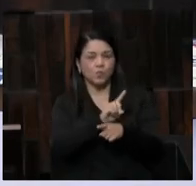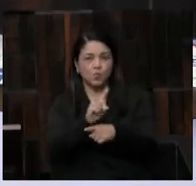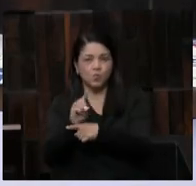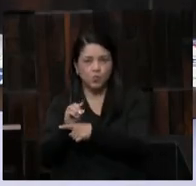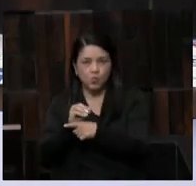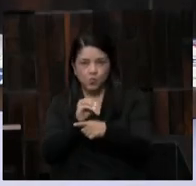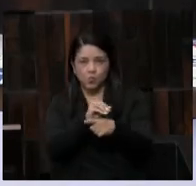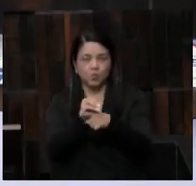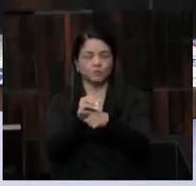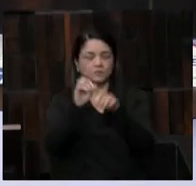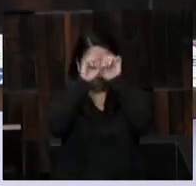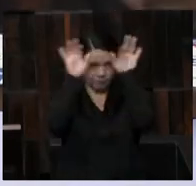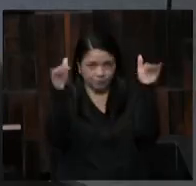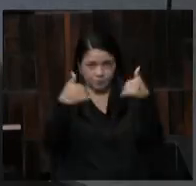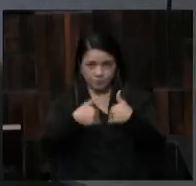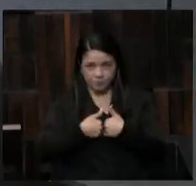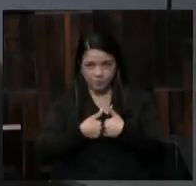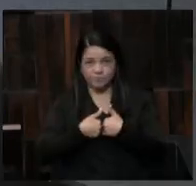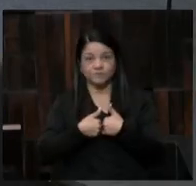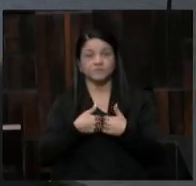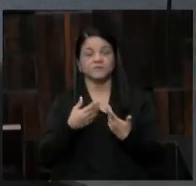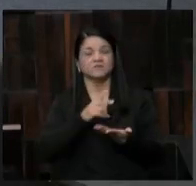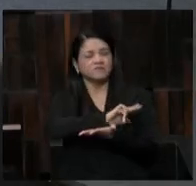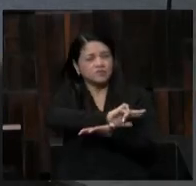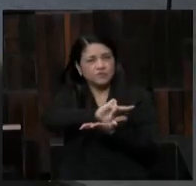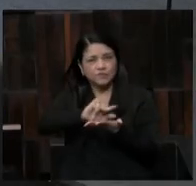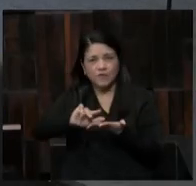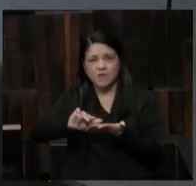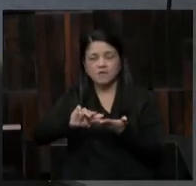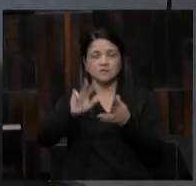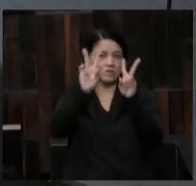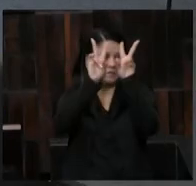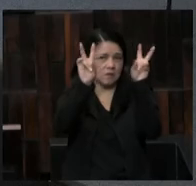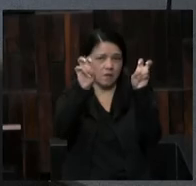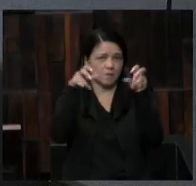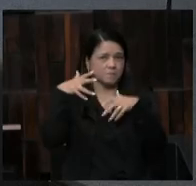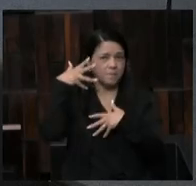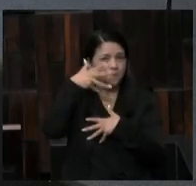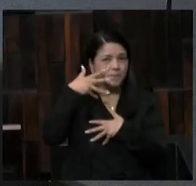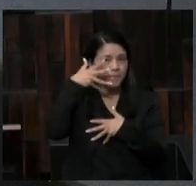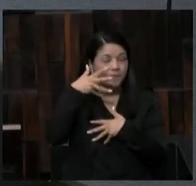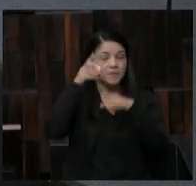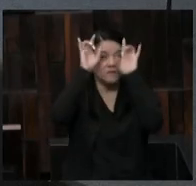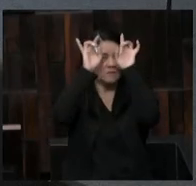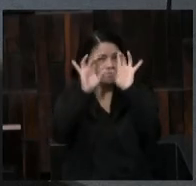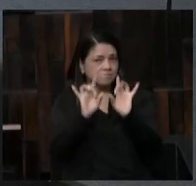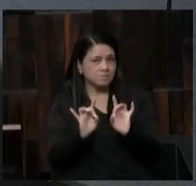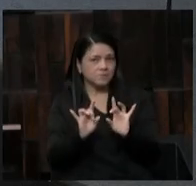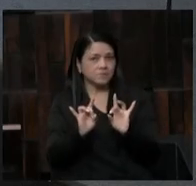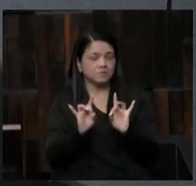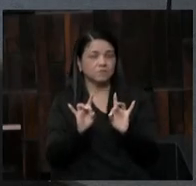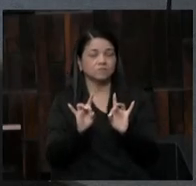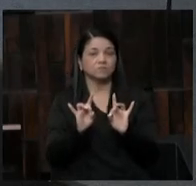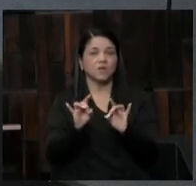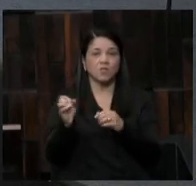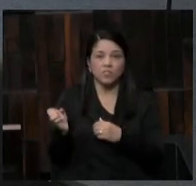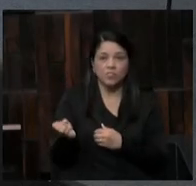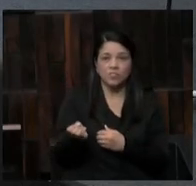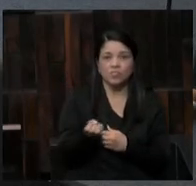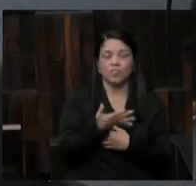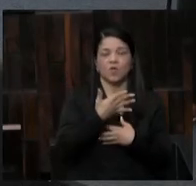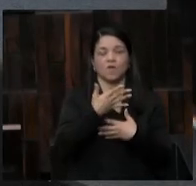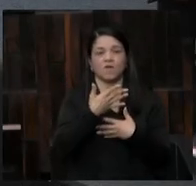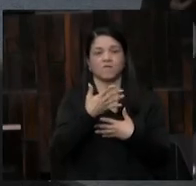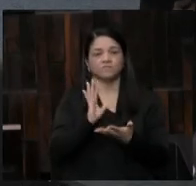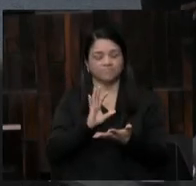autista. E ela vai abordar diversos temas, em especial sobre a recente inauguração